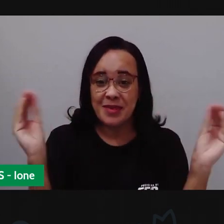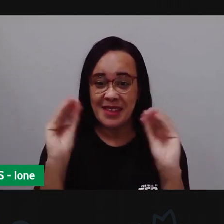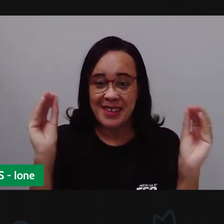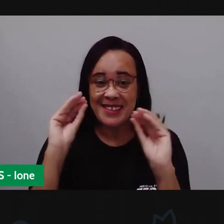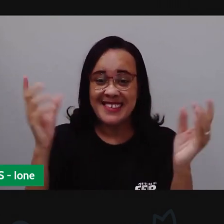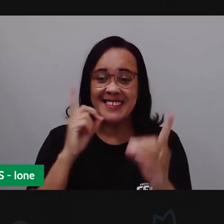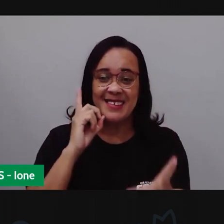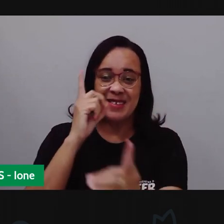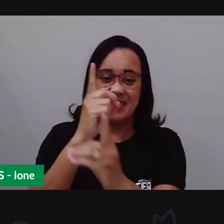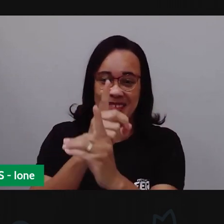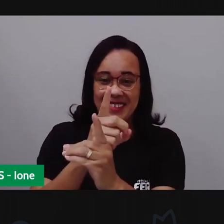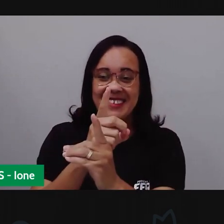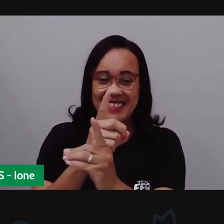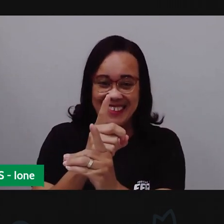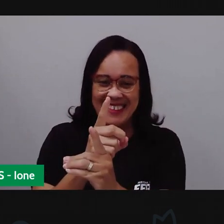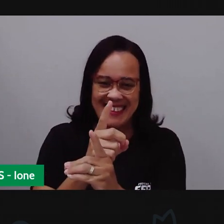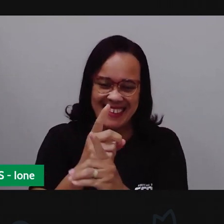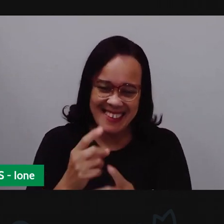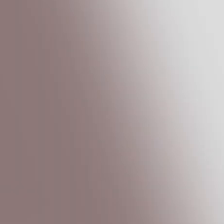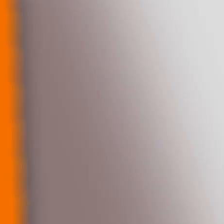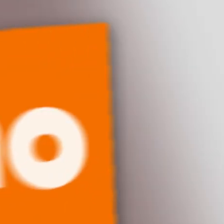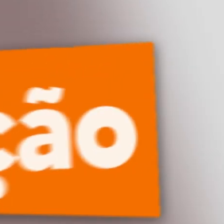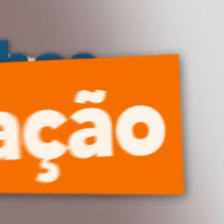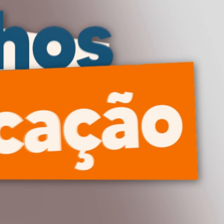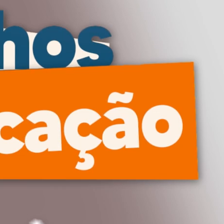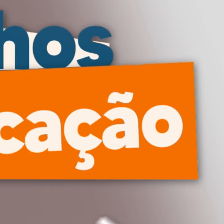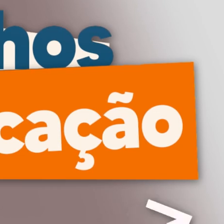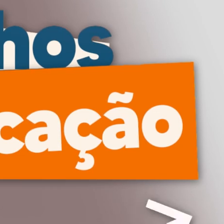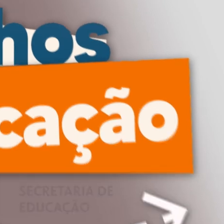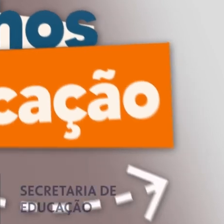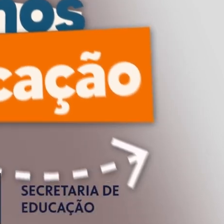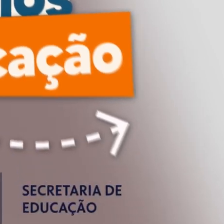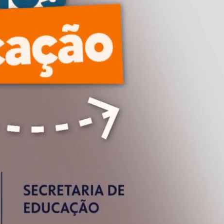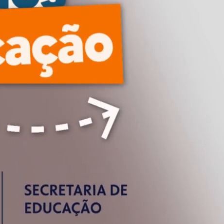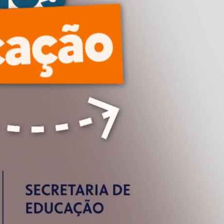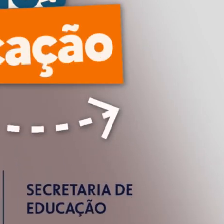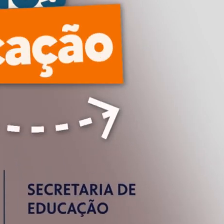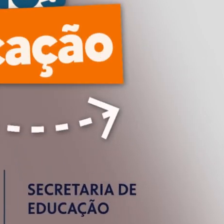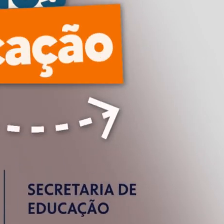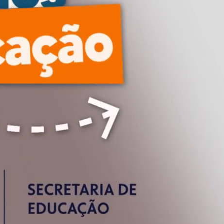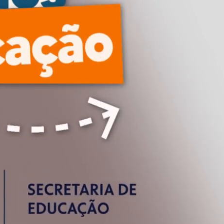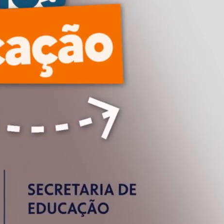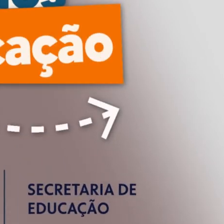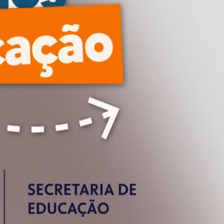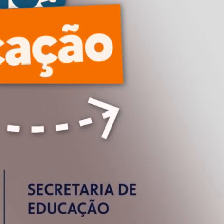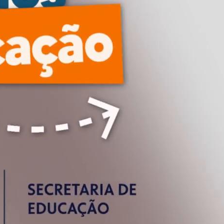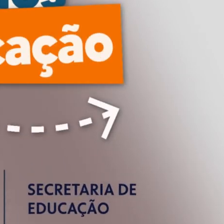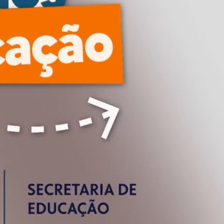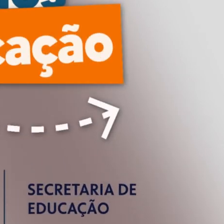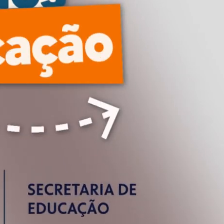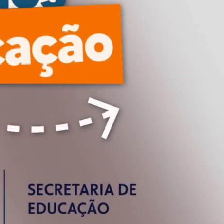encontro. De batom, por favor. Tchau. Tchau. Tchau.